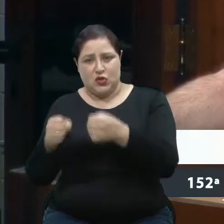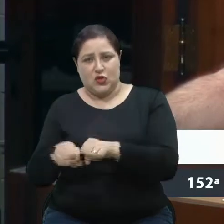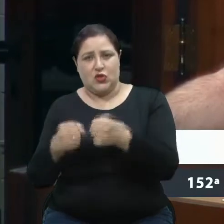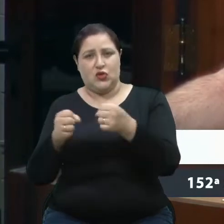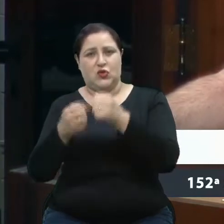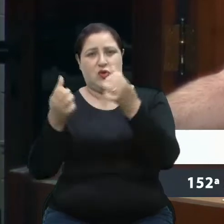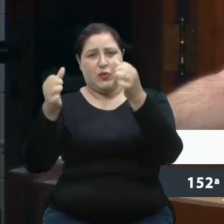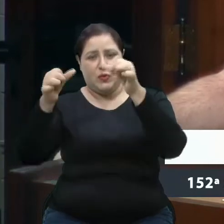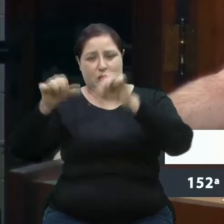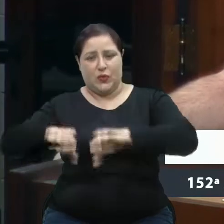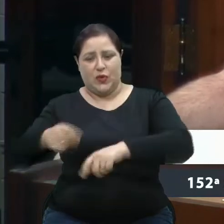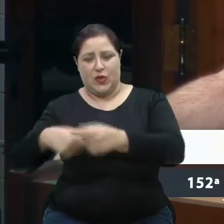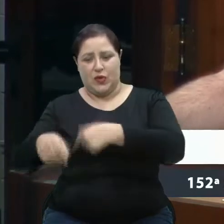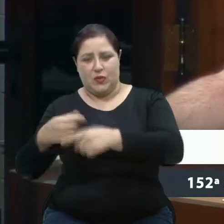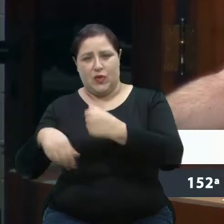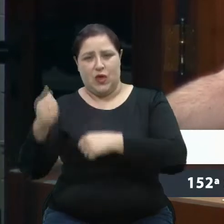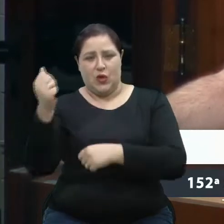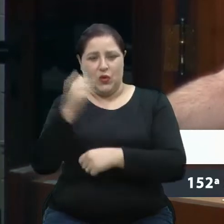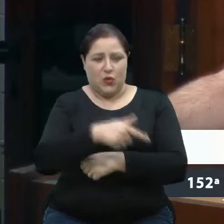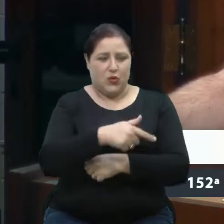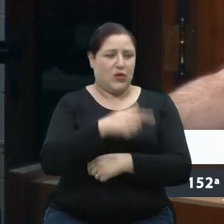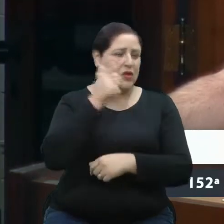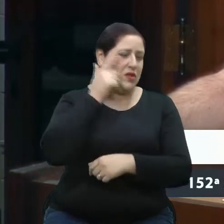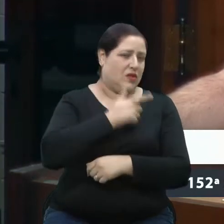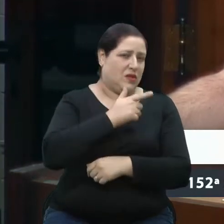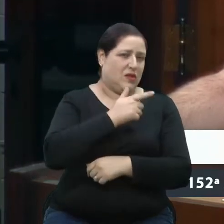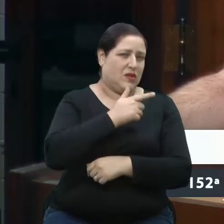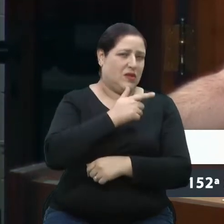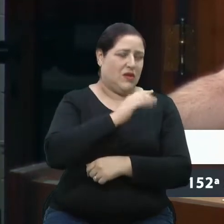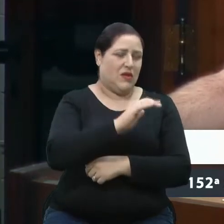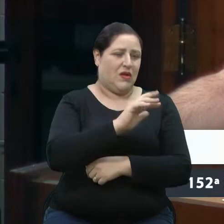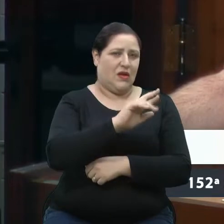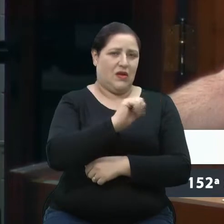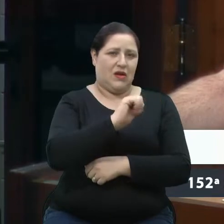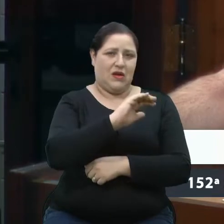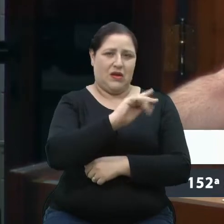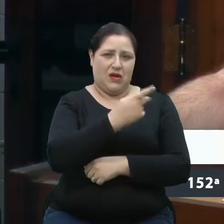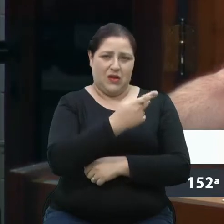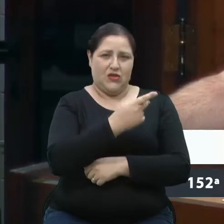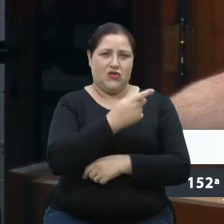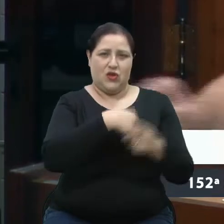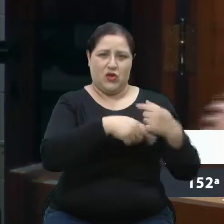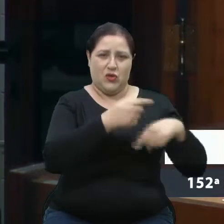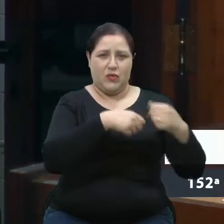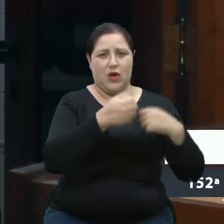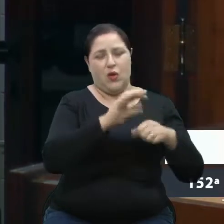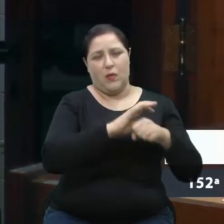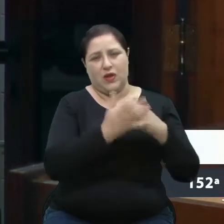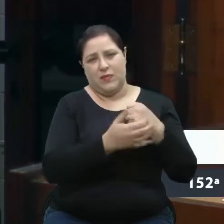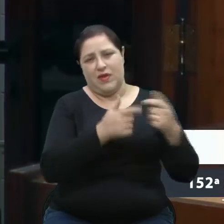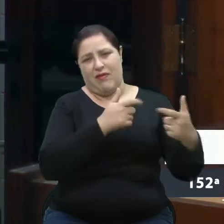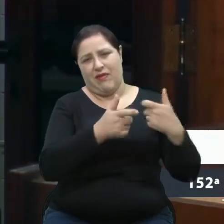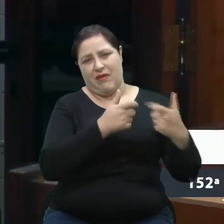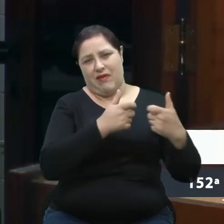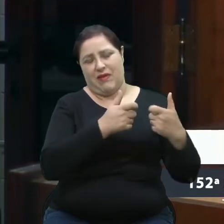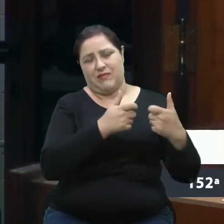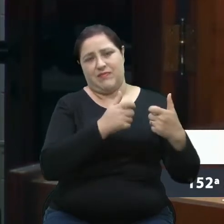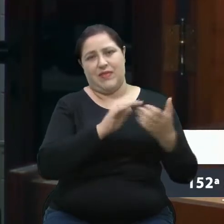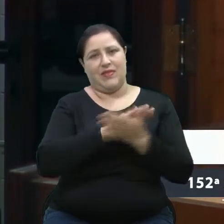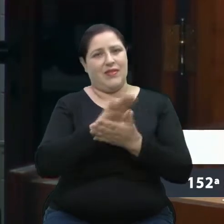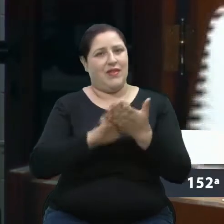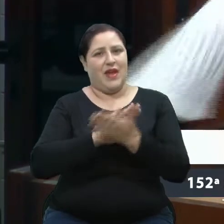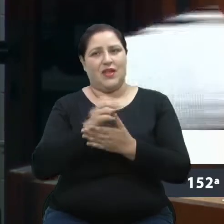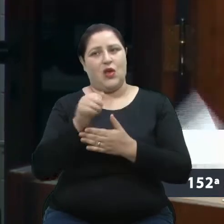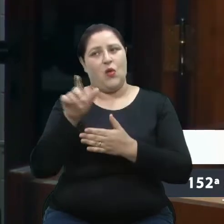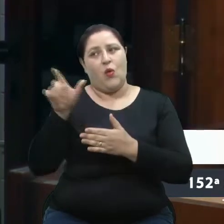de 29 ou qualquer pandemia e guerra visto de lá até aqui. Nada, nem ninguém conseguiu ser mais devastador